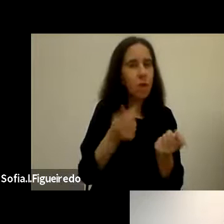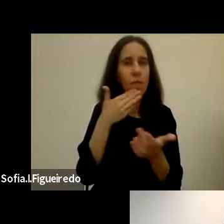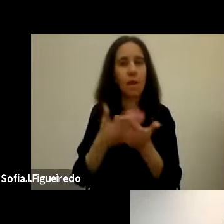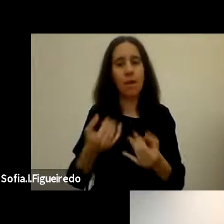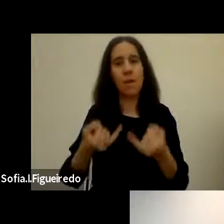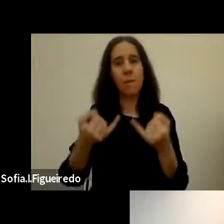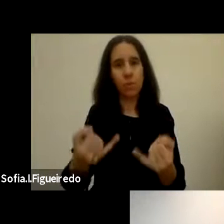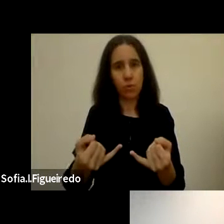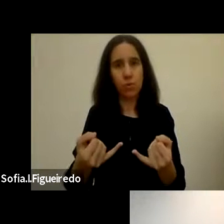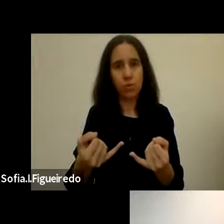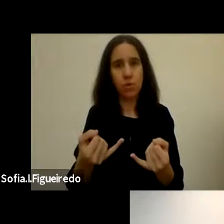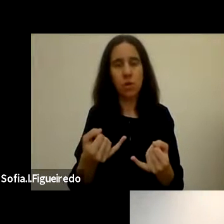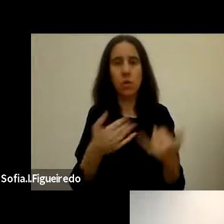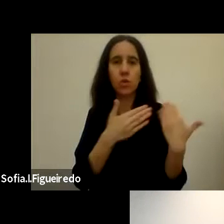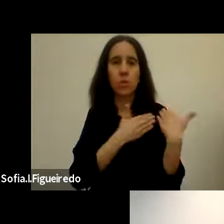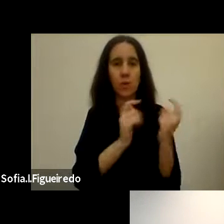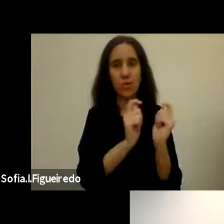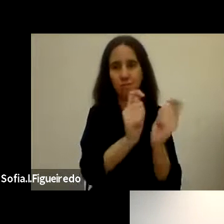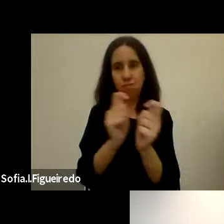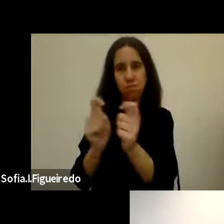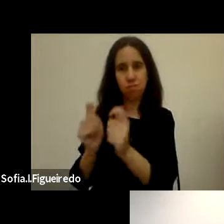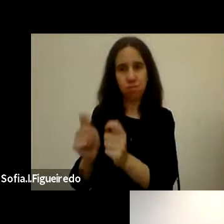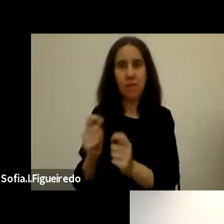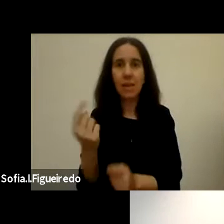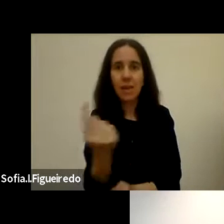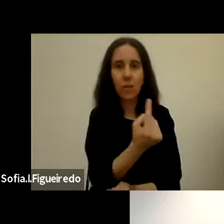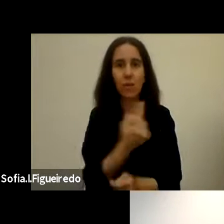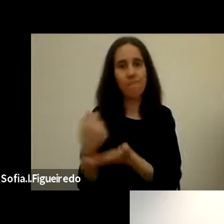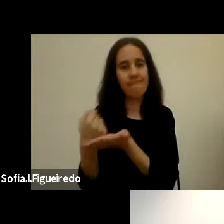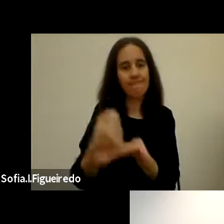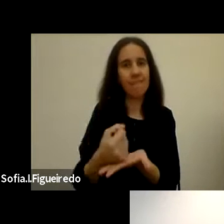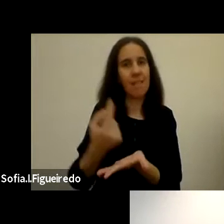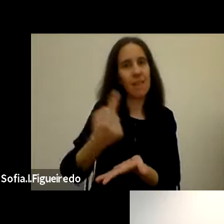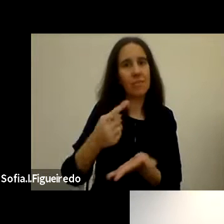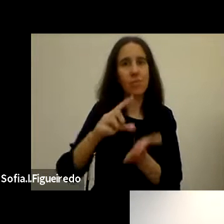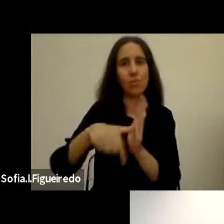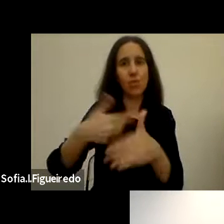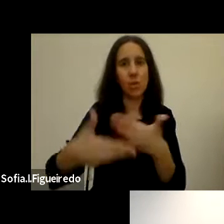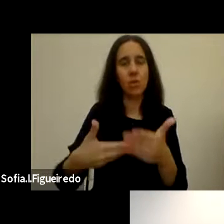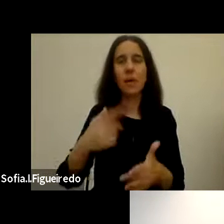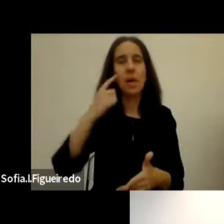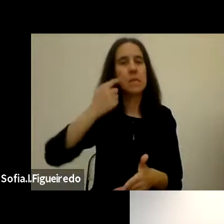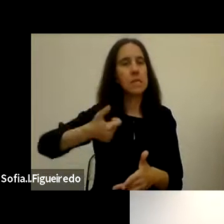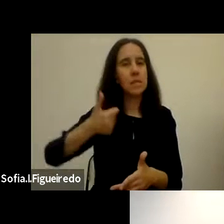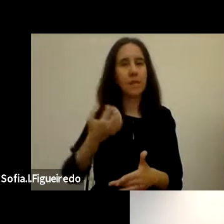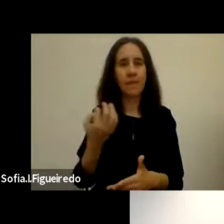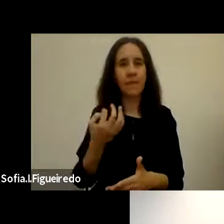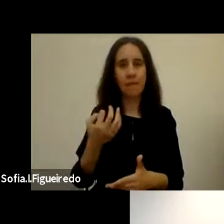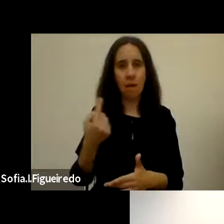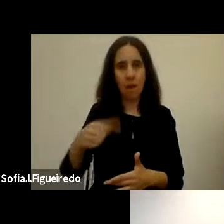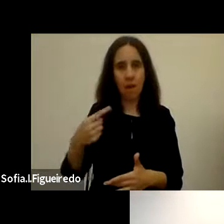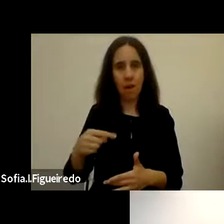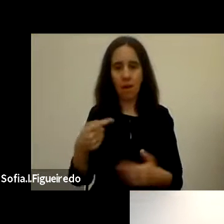que se dividam as responsabilidades e aquilo que cada um deve contribuir para o projeto. Mas é fundamental que haja